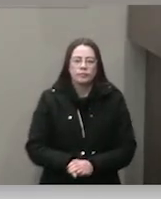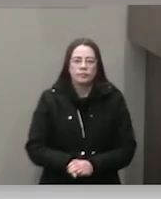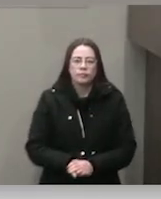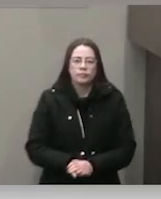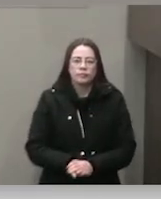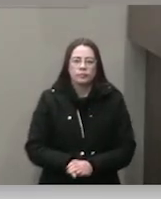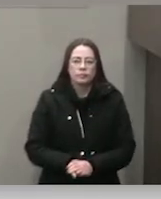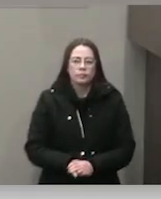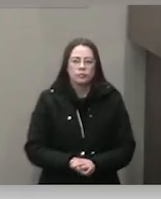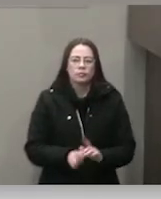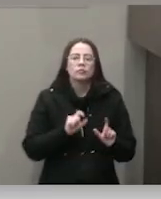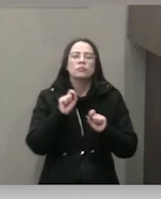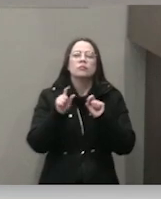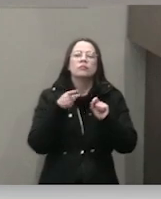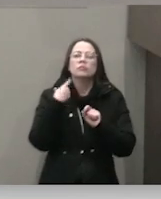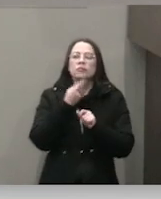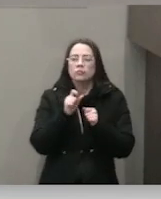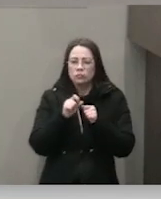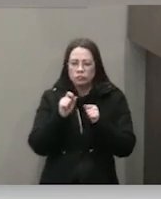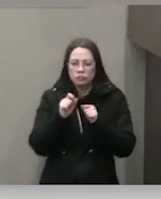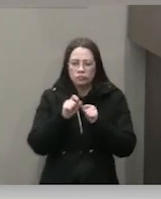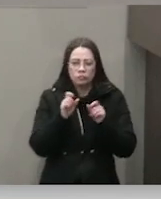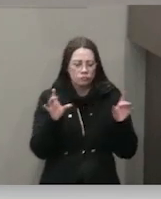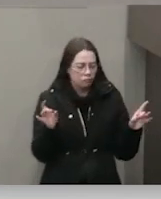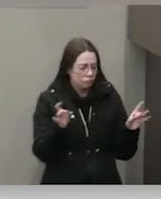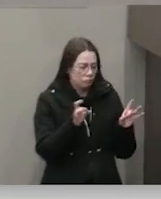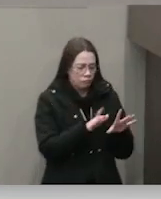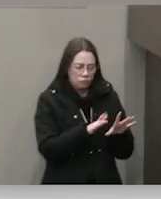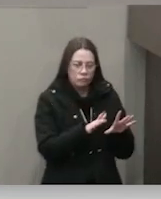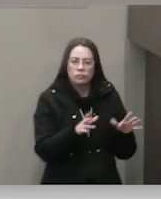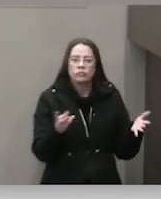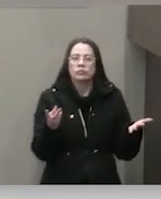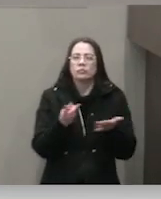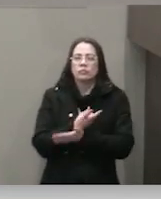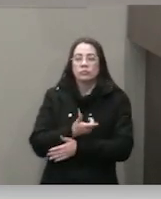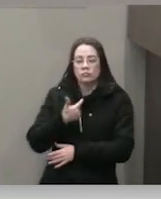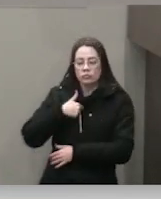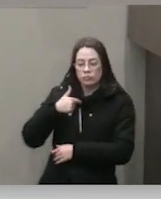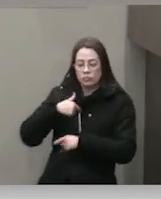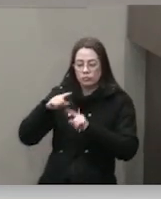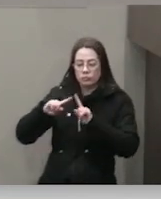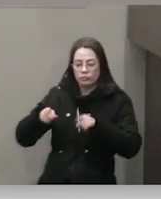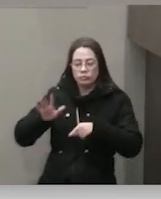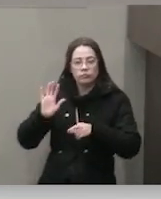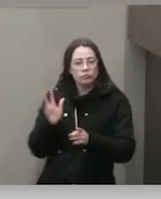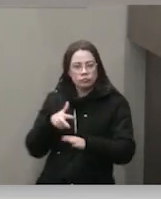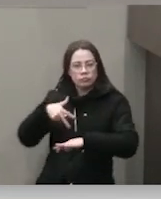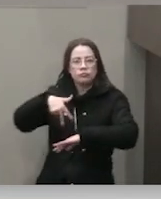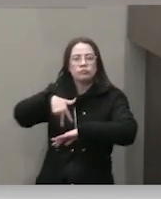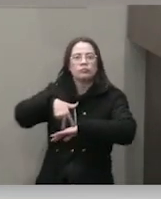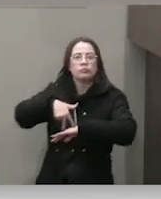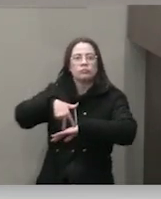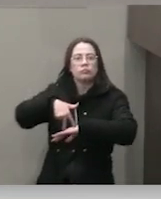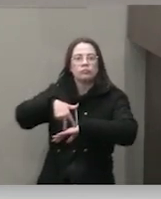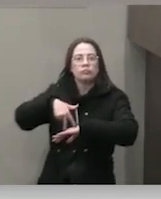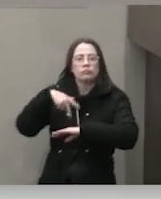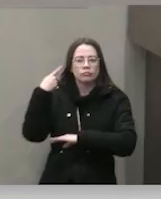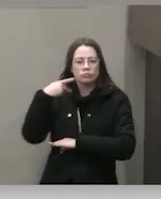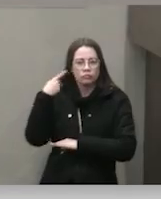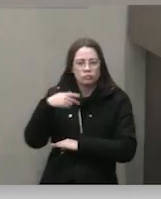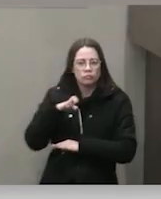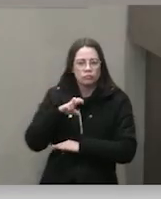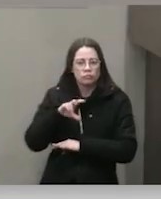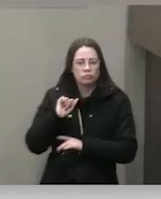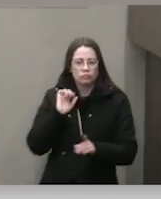Vamos deixar isso acontecer? Eu, como servidor público, já me posiciono aqui, vereadora Eva, que eu